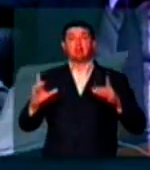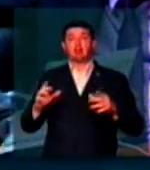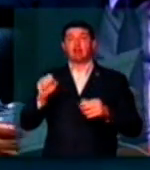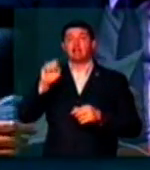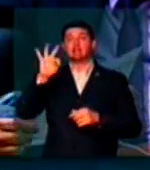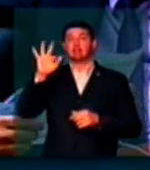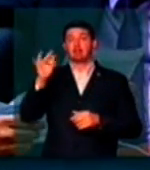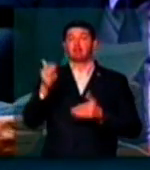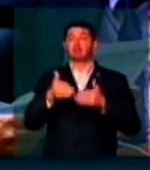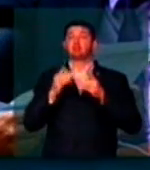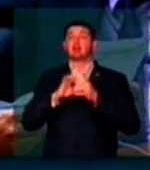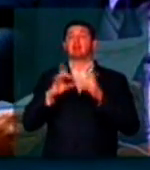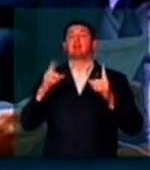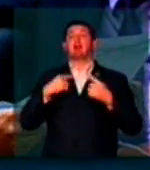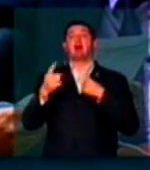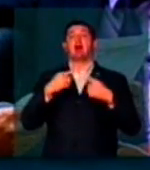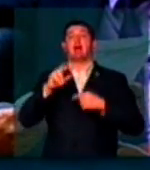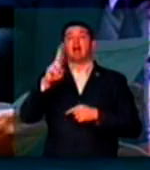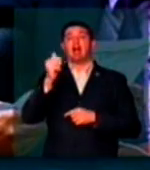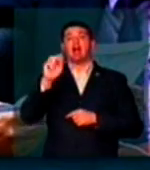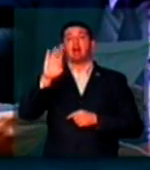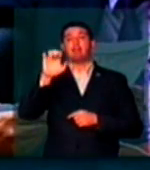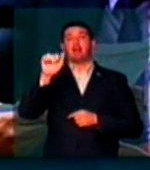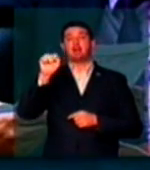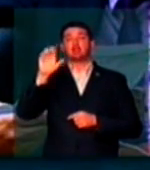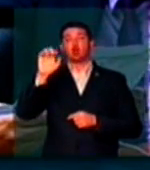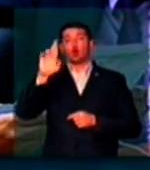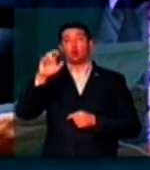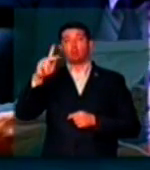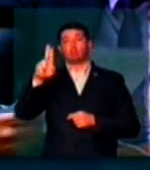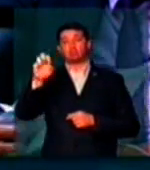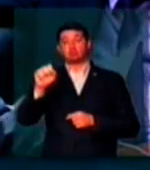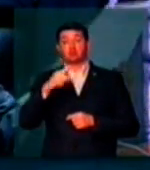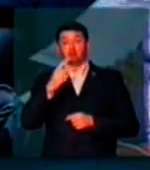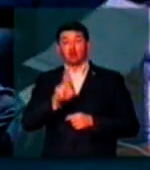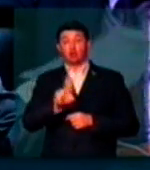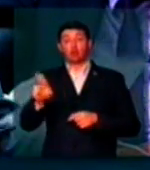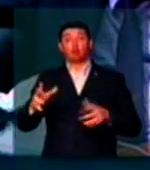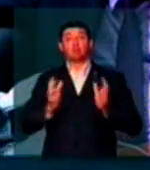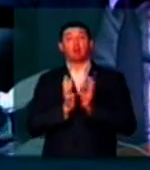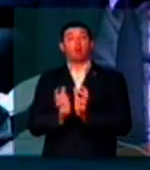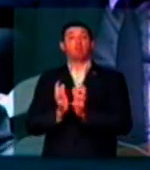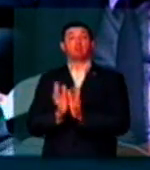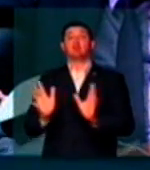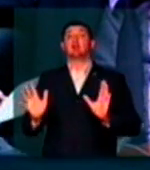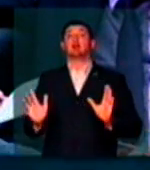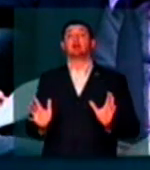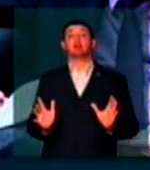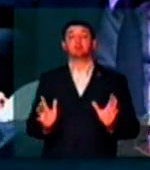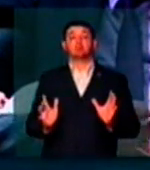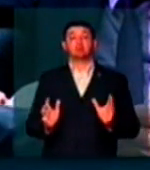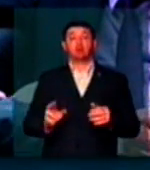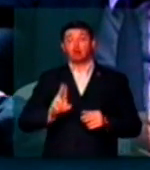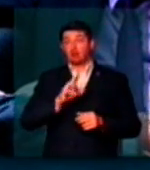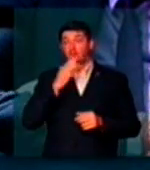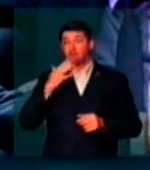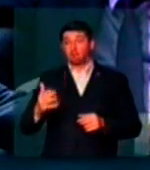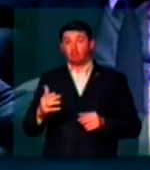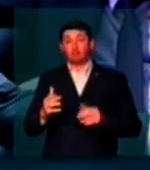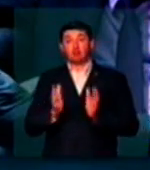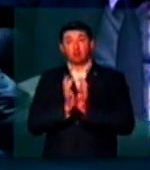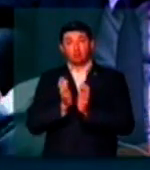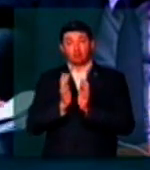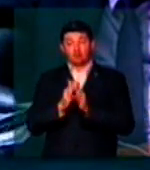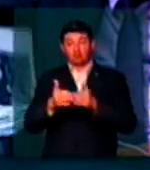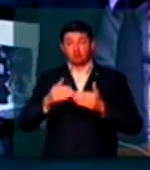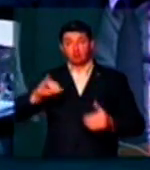Tribunal Federal, dizendo que fala em nome da comunidade, e em nome da comunidade pede